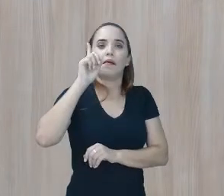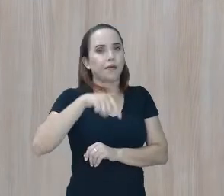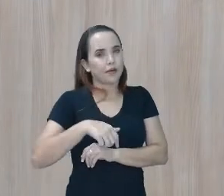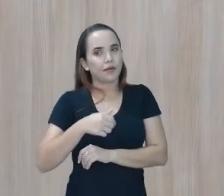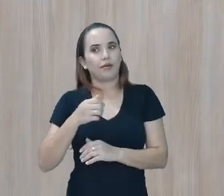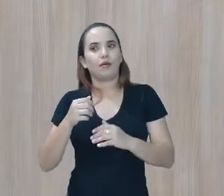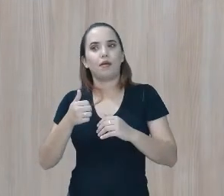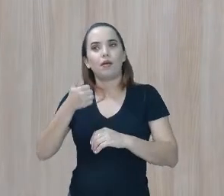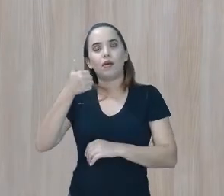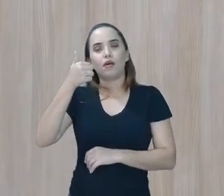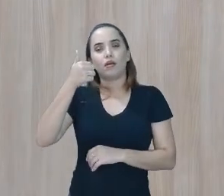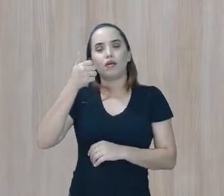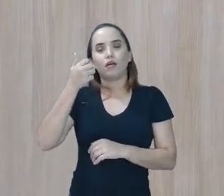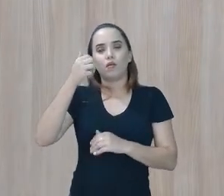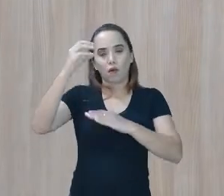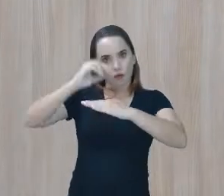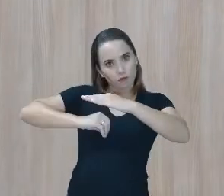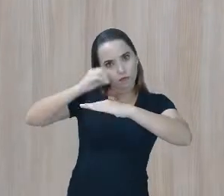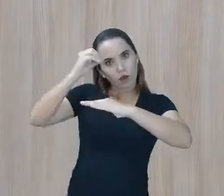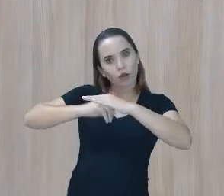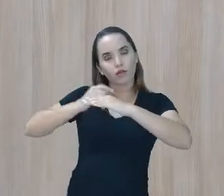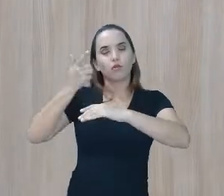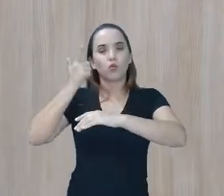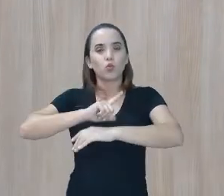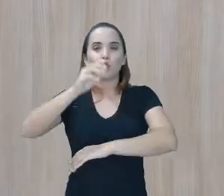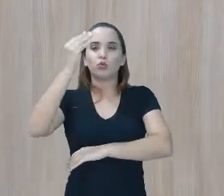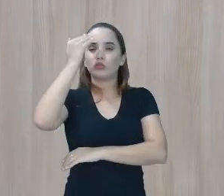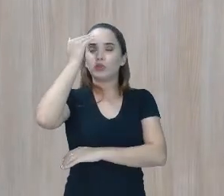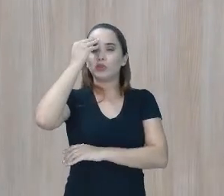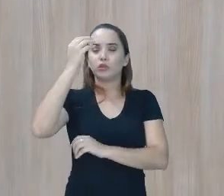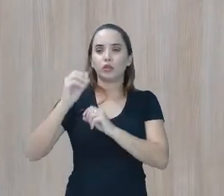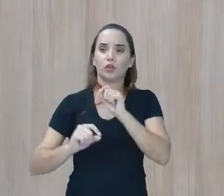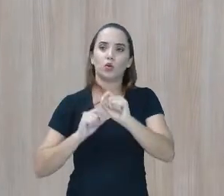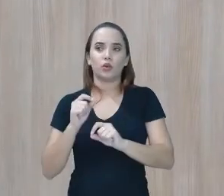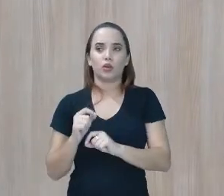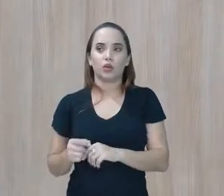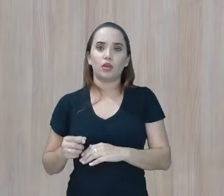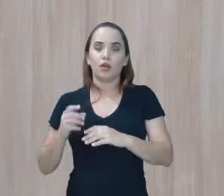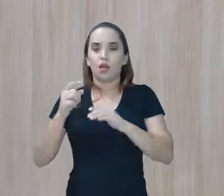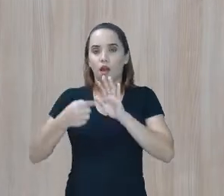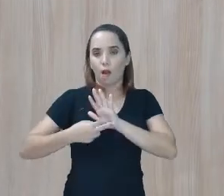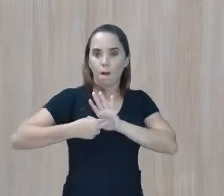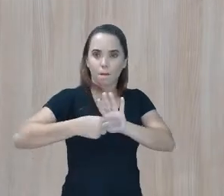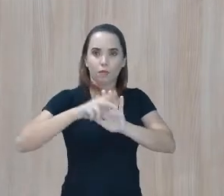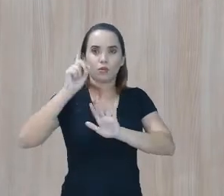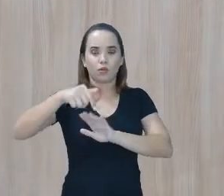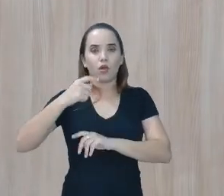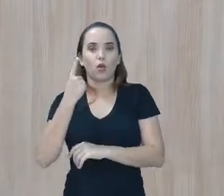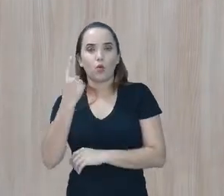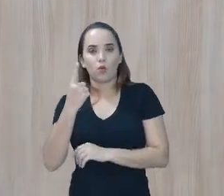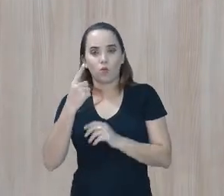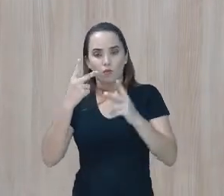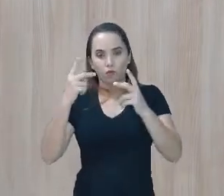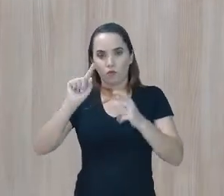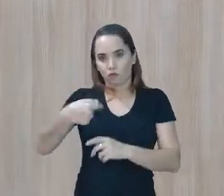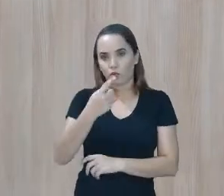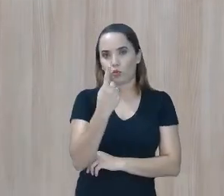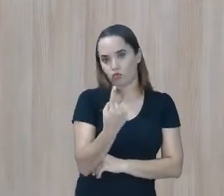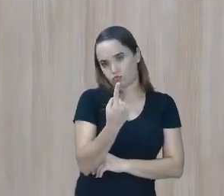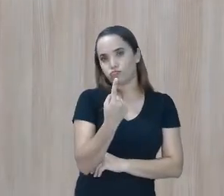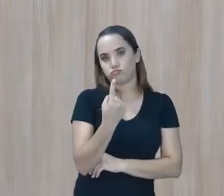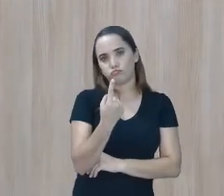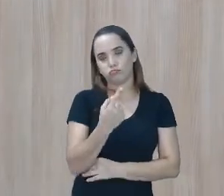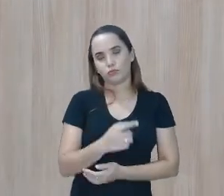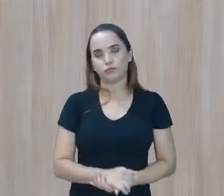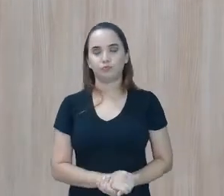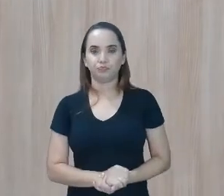fração decimal, eu consigo identificar que a representação decimal dessa fração vai ser o ponto